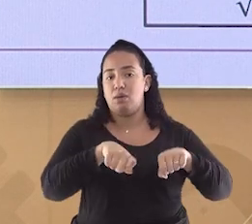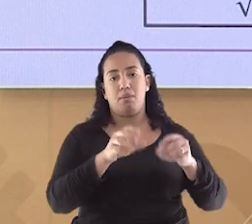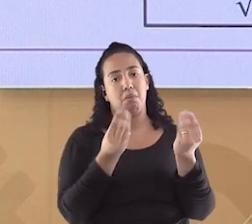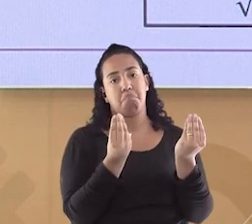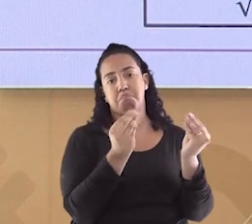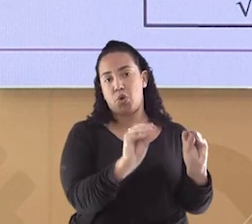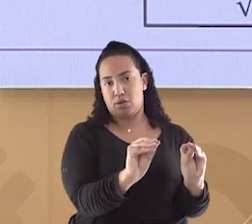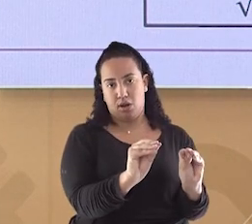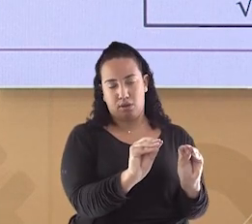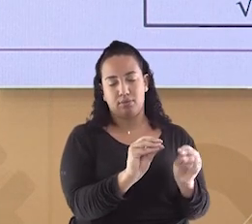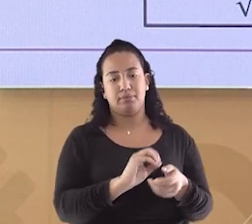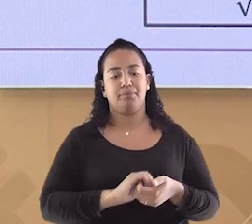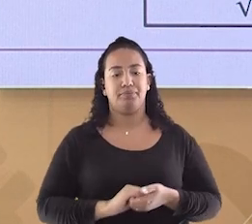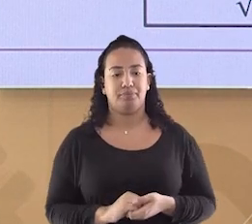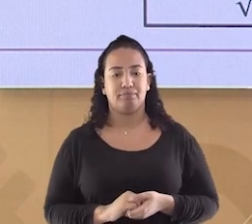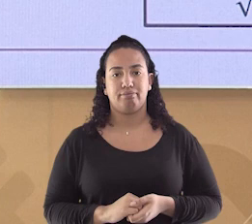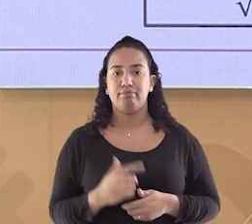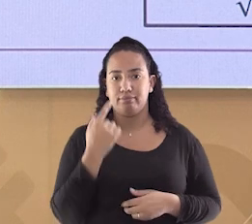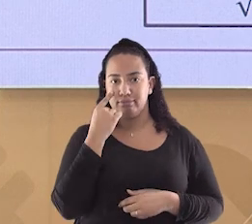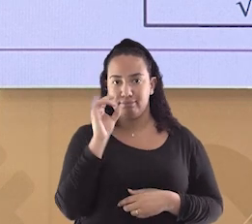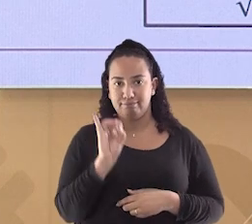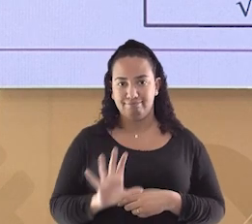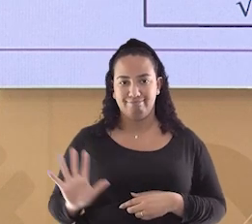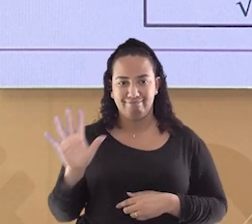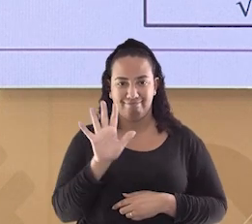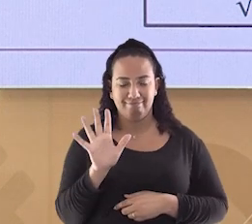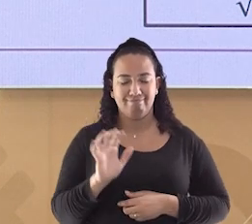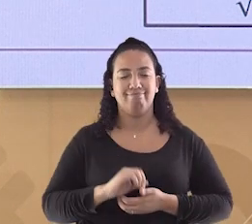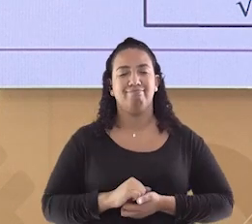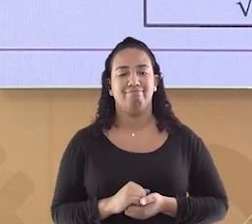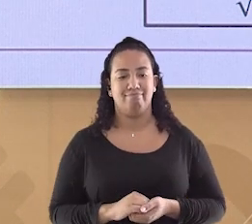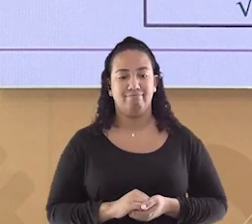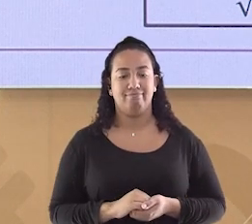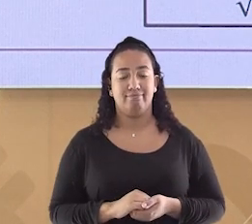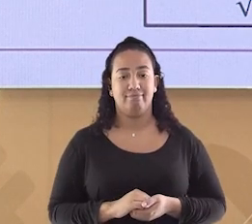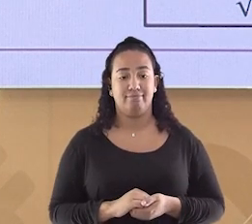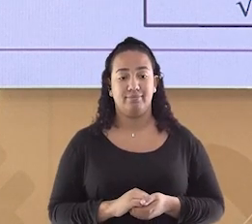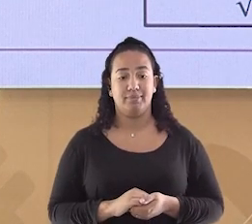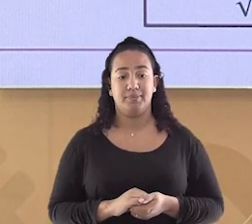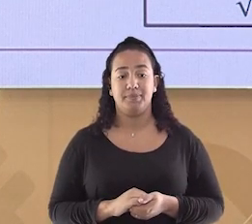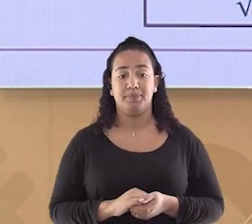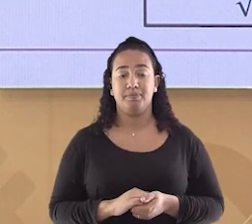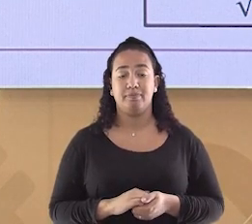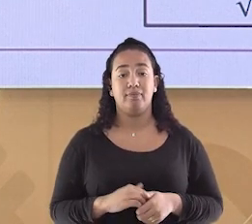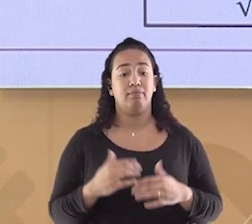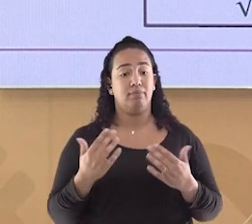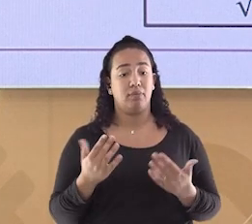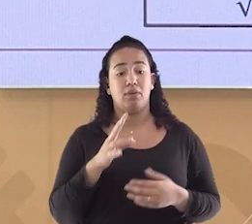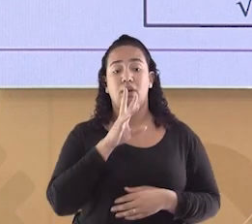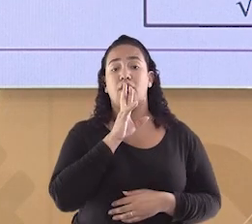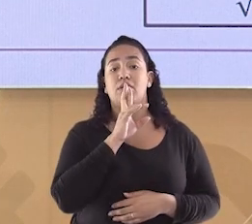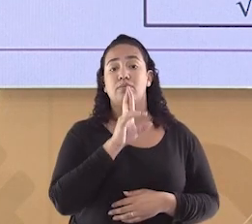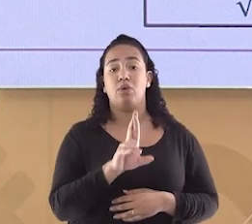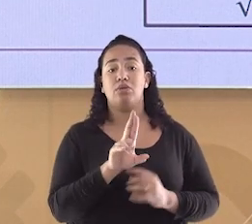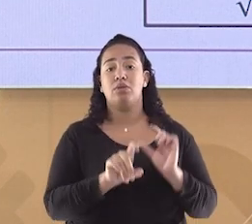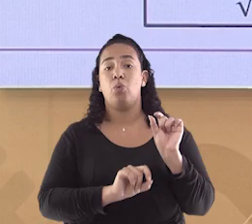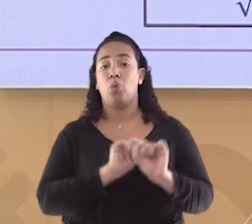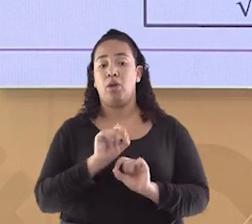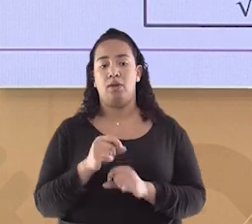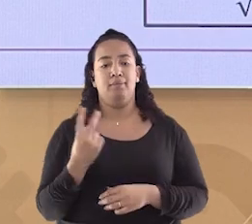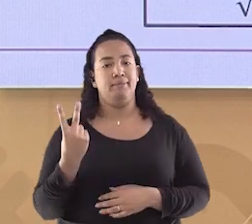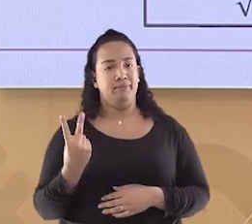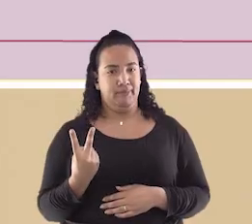estar inserido aqui, ao lado do radical. E por fim, temos o resultado da raiz quadrada de 4, que